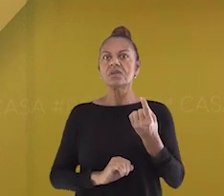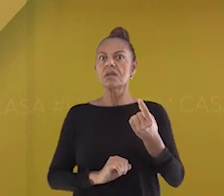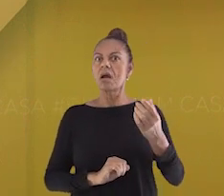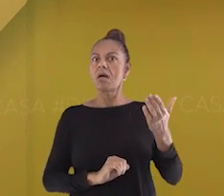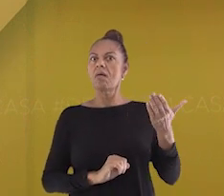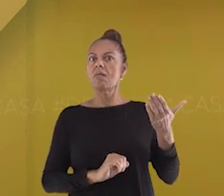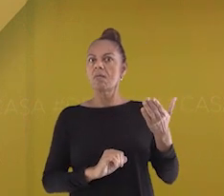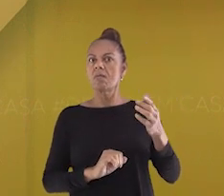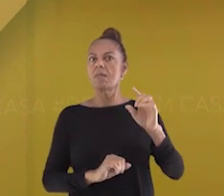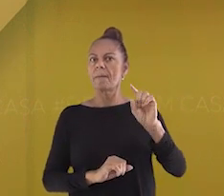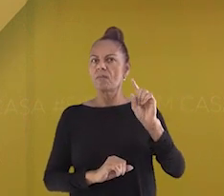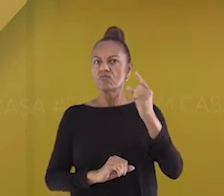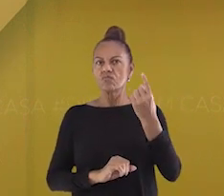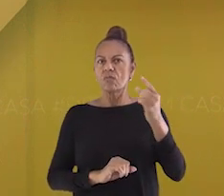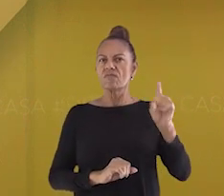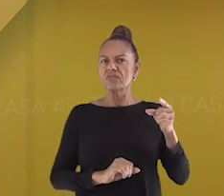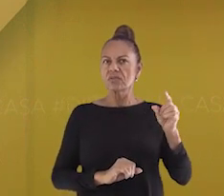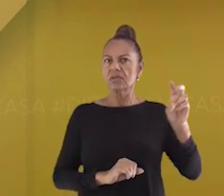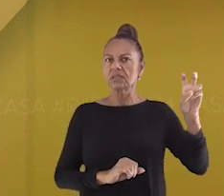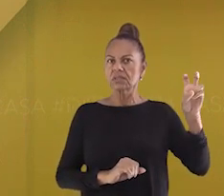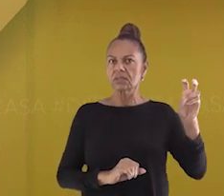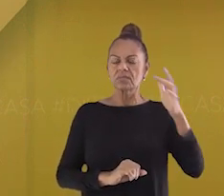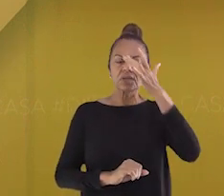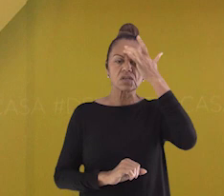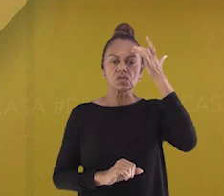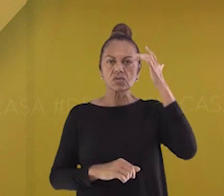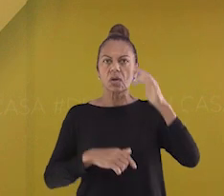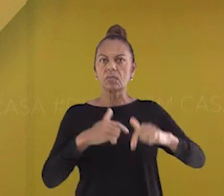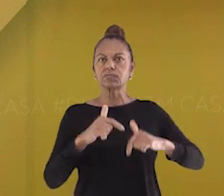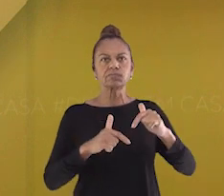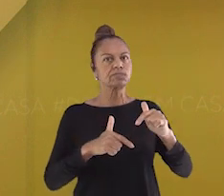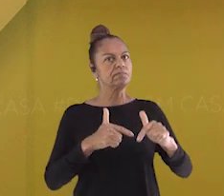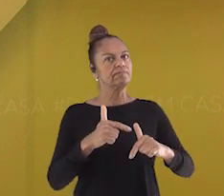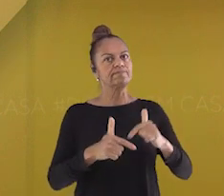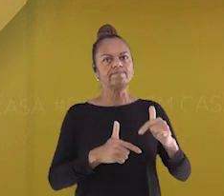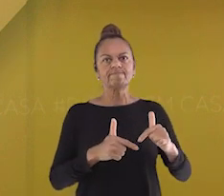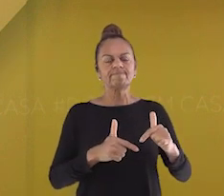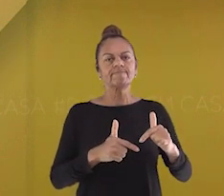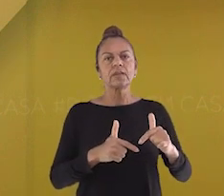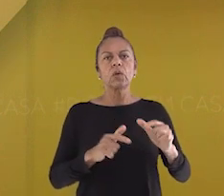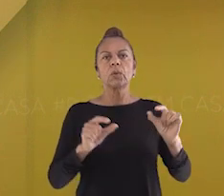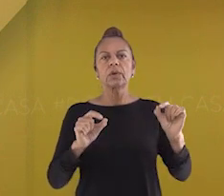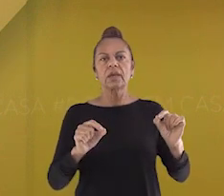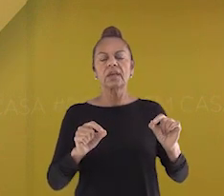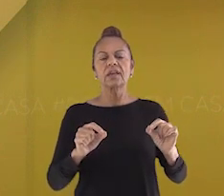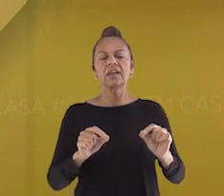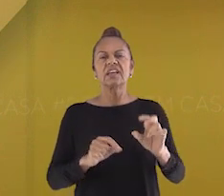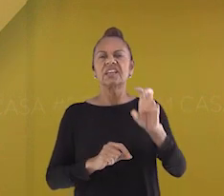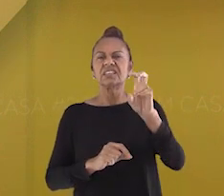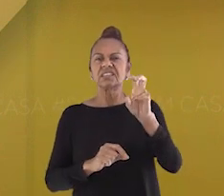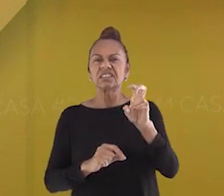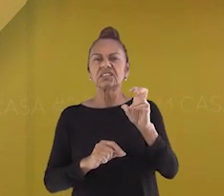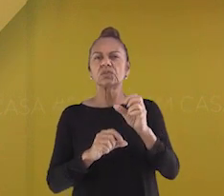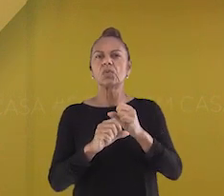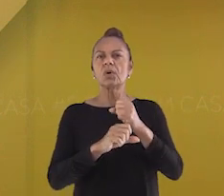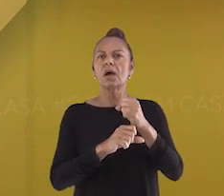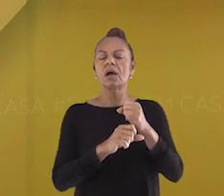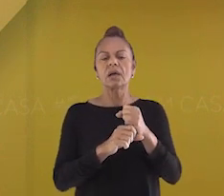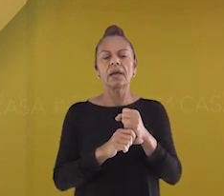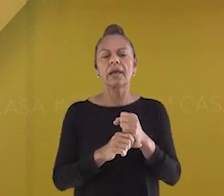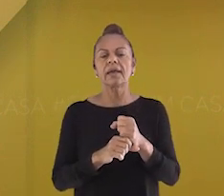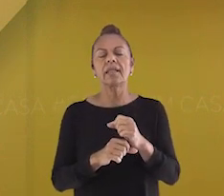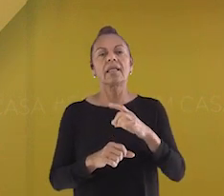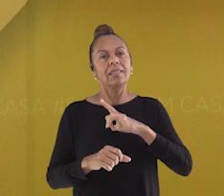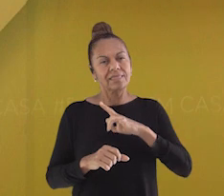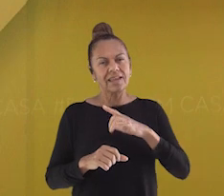da procura começou em 2016 e explodiu durante a pandemia. Em 5 anos, o número de